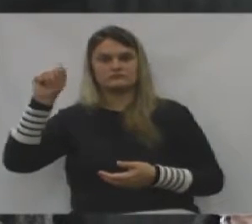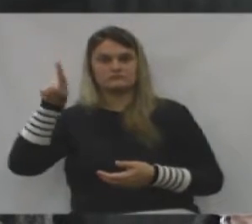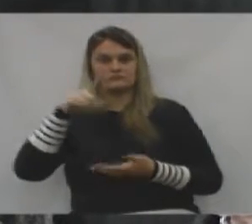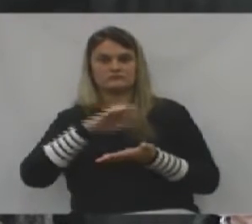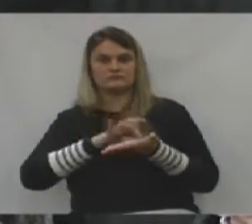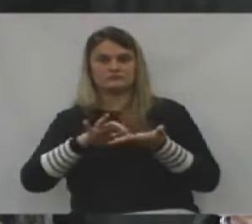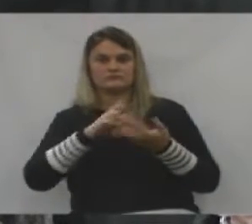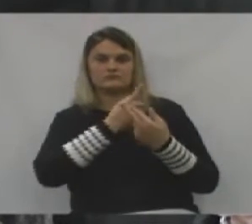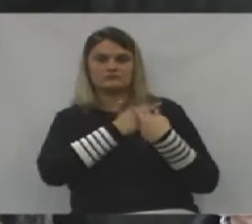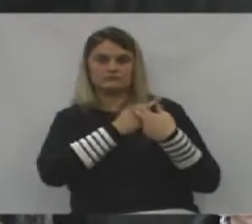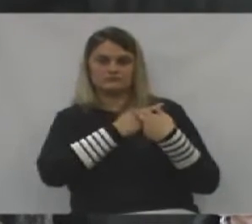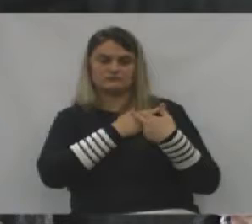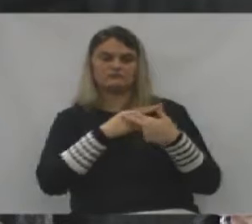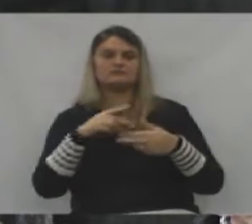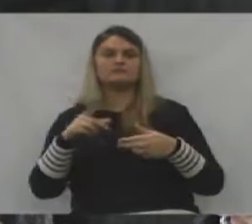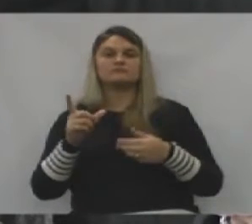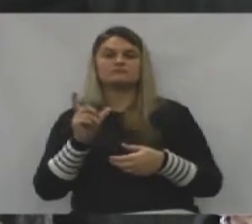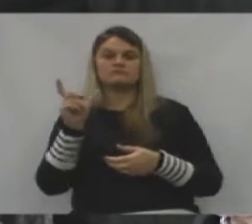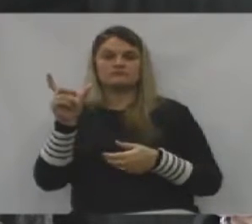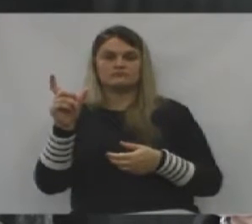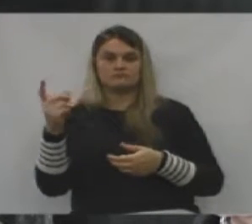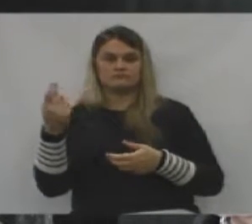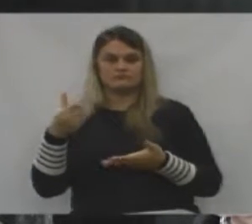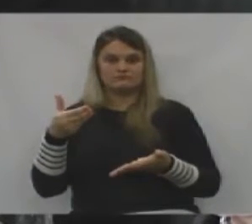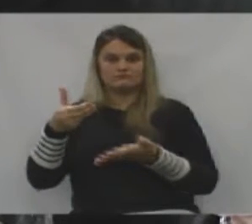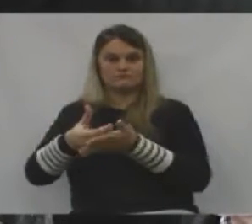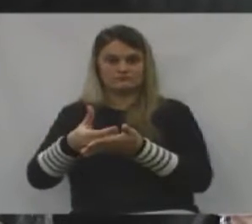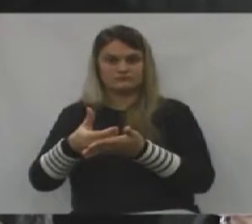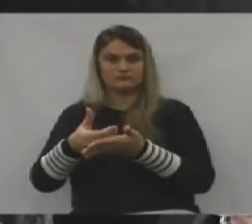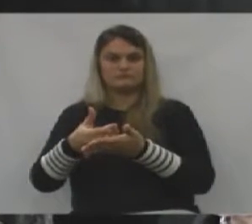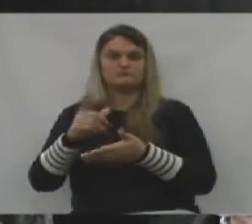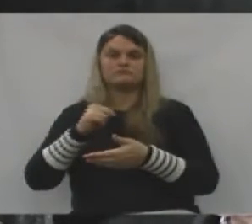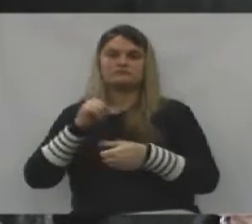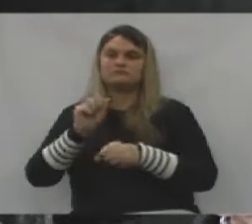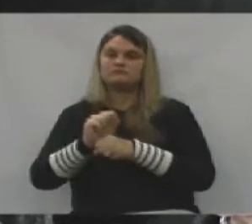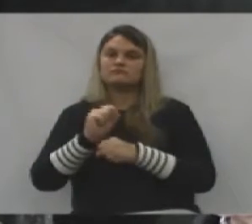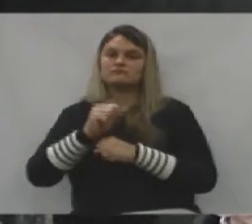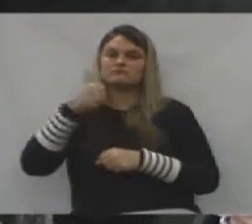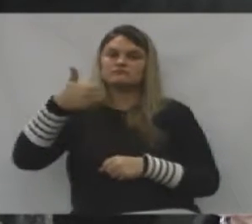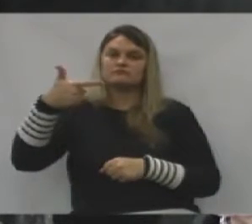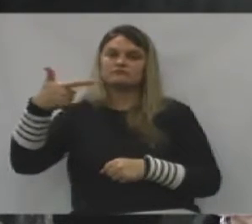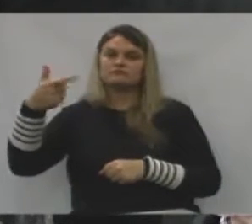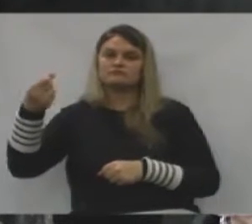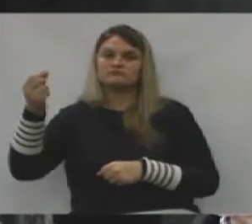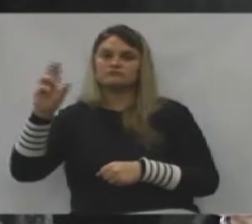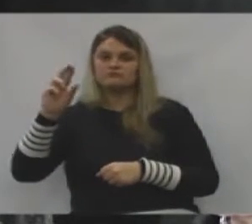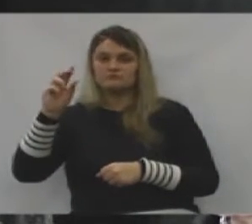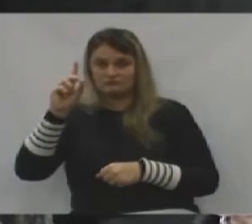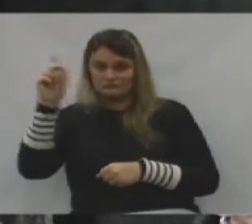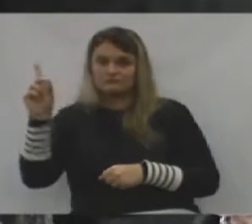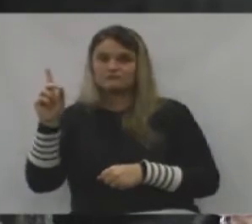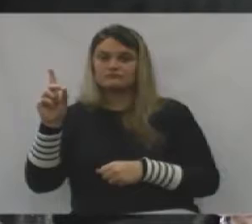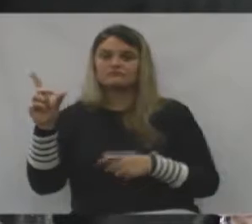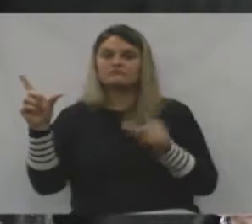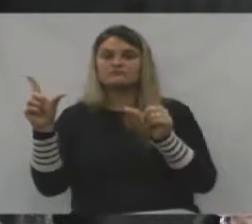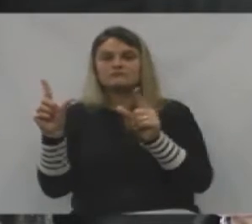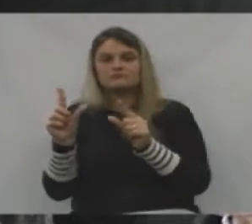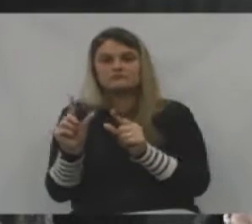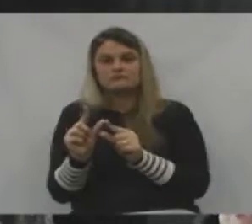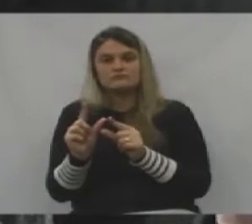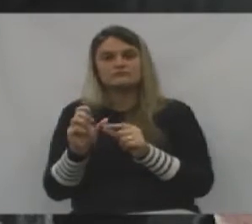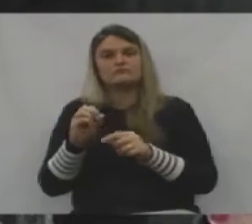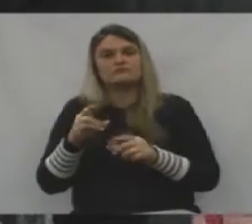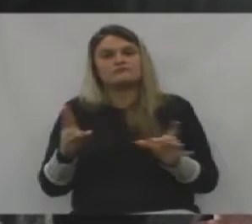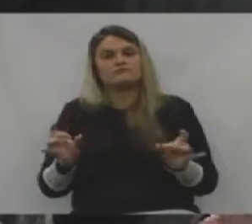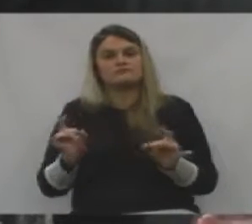agora que com essa verba poderemos, nos próximos 90 ou 120 dias, estar aí reduzindo ou até